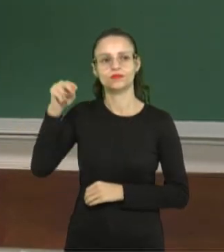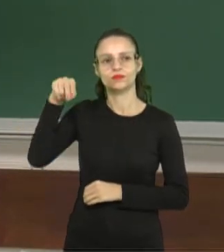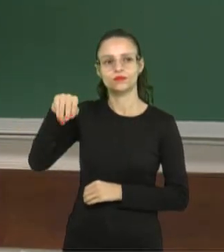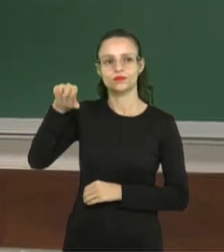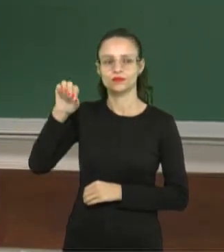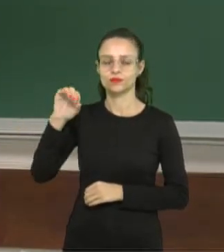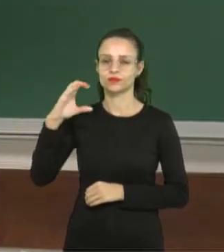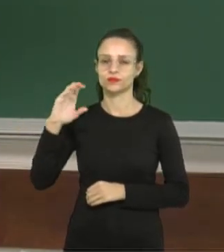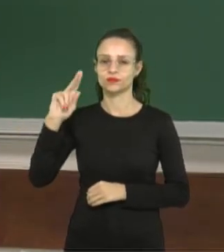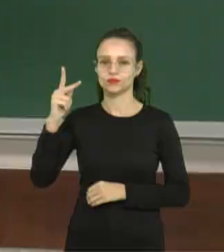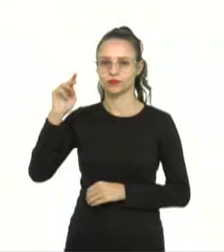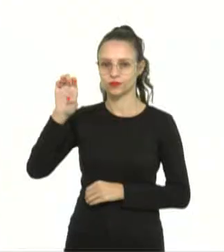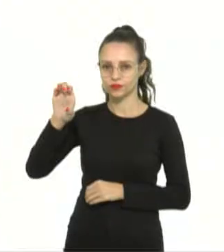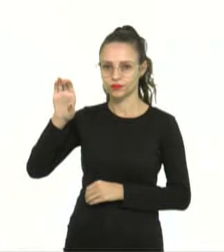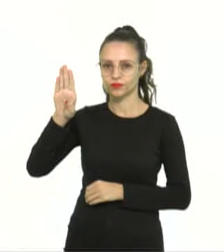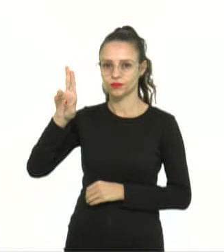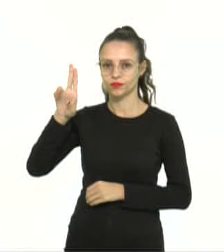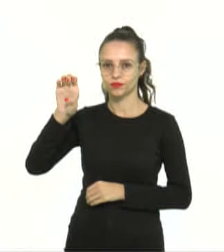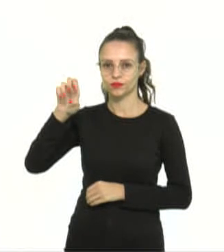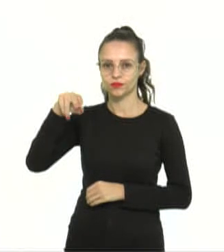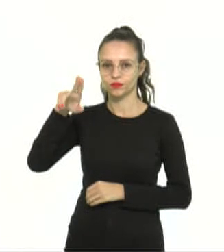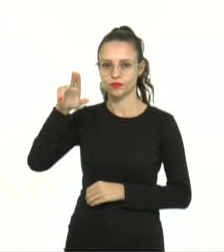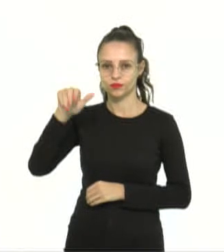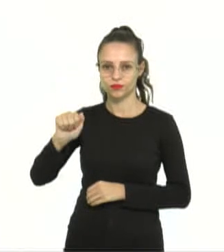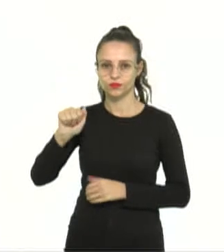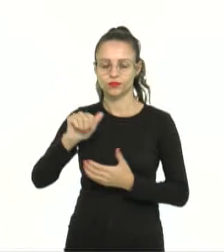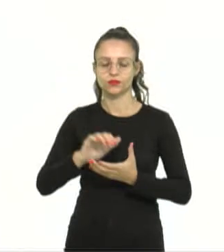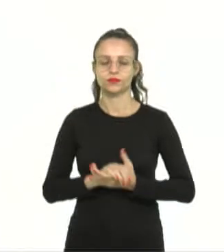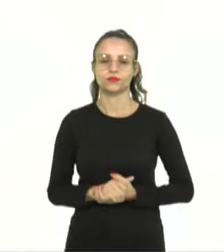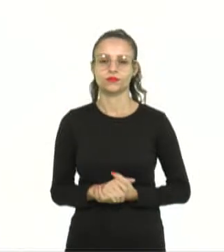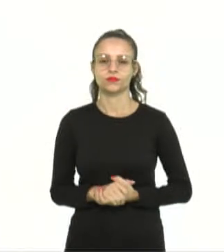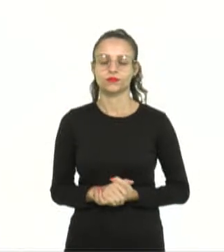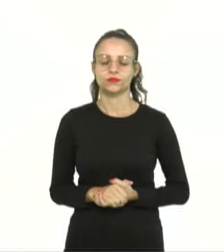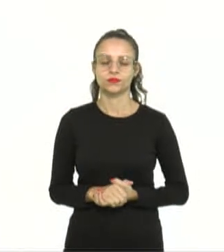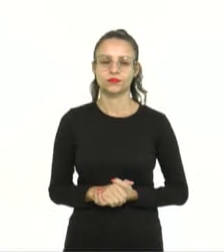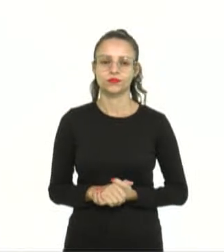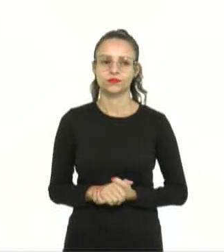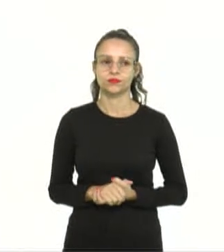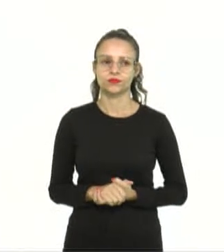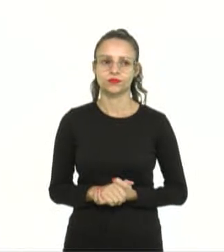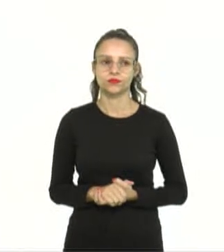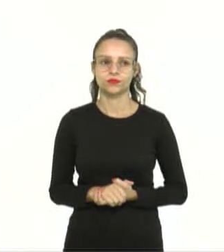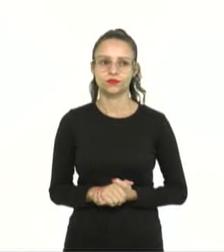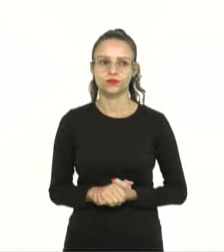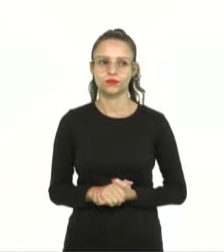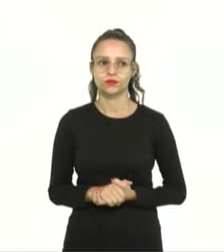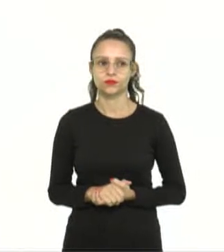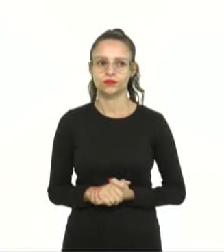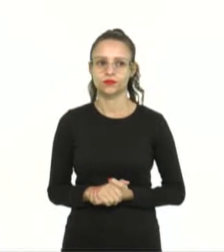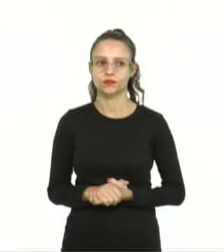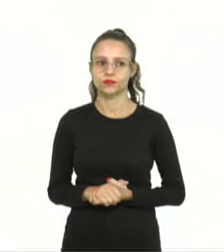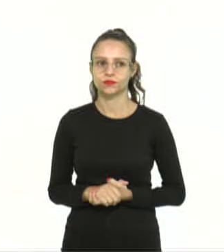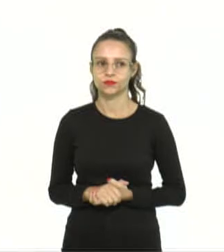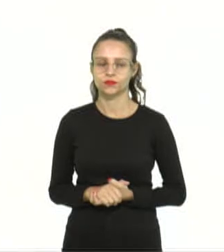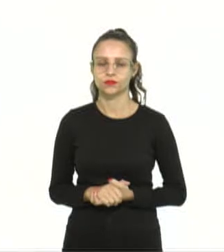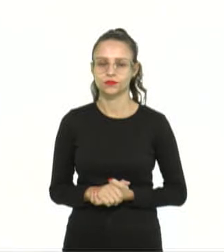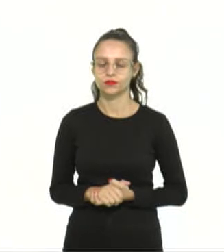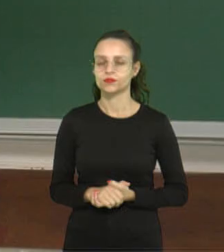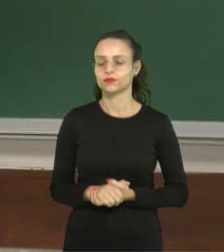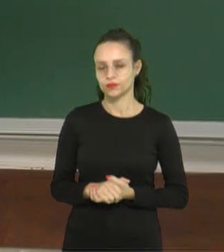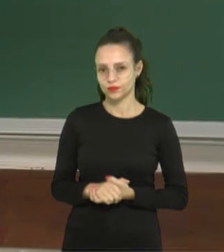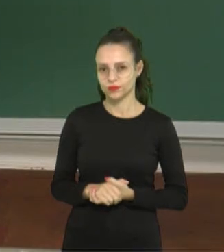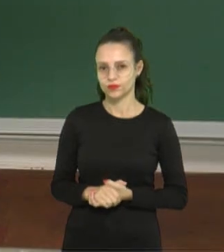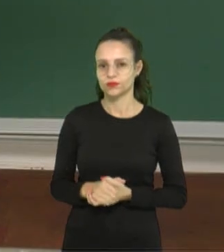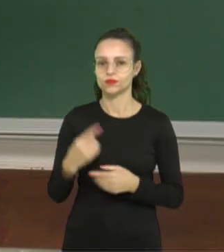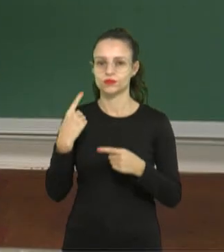Noche Buena. E como se chama a noite que se celebra o último dia de dezembro? Noche Vieja, tá? Porque